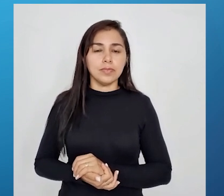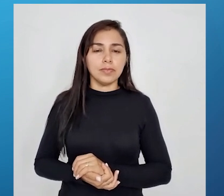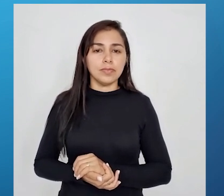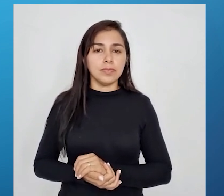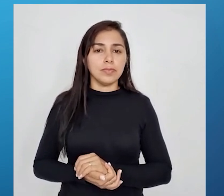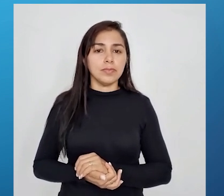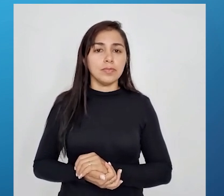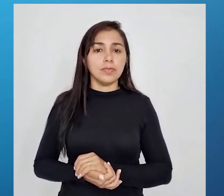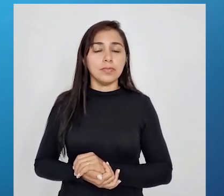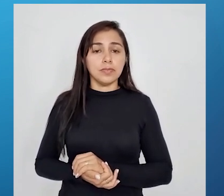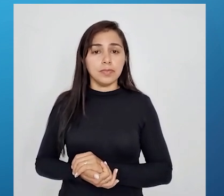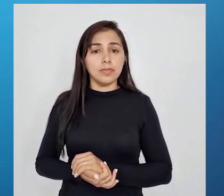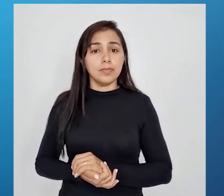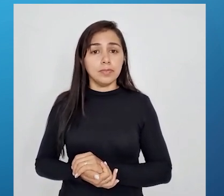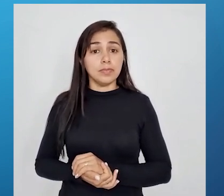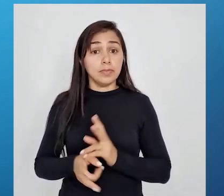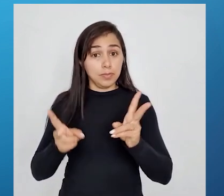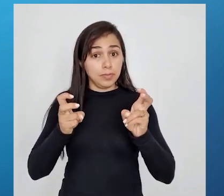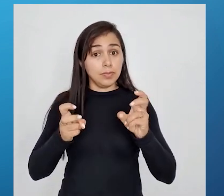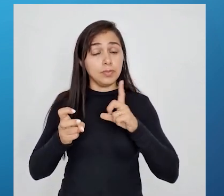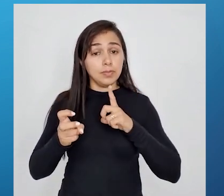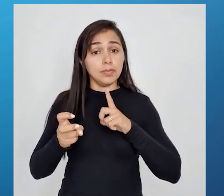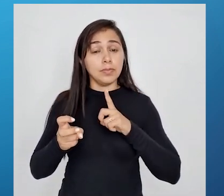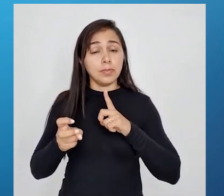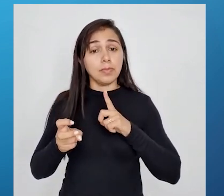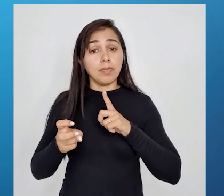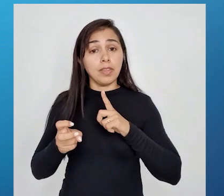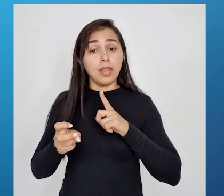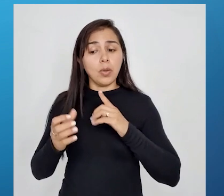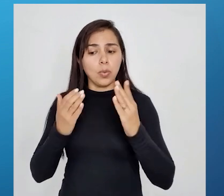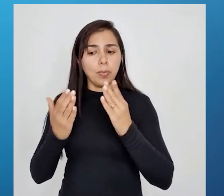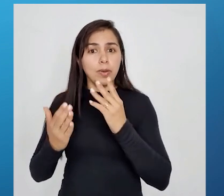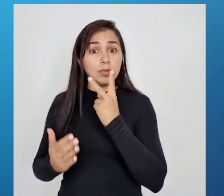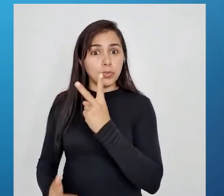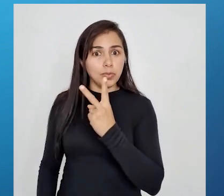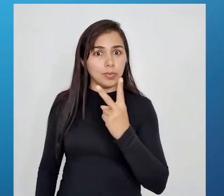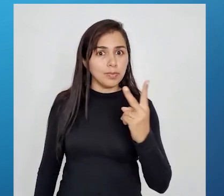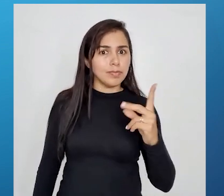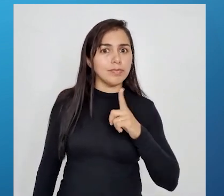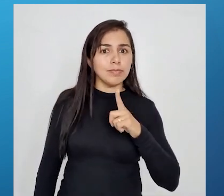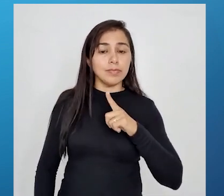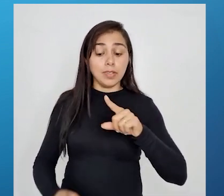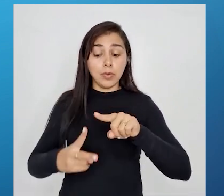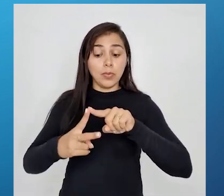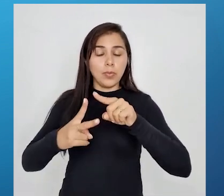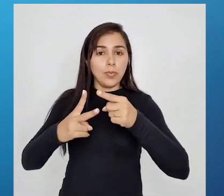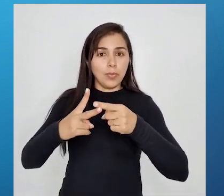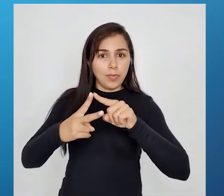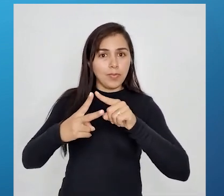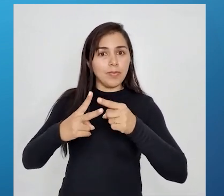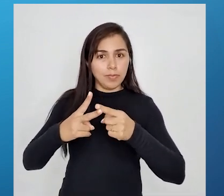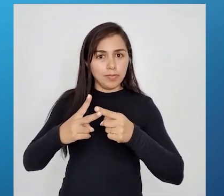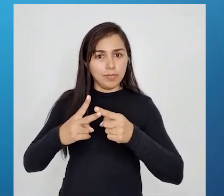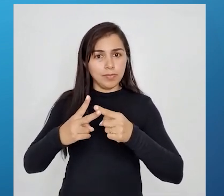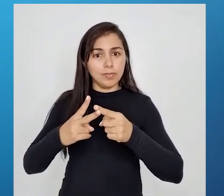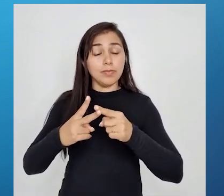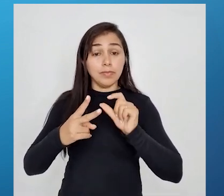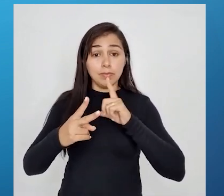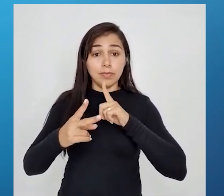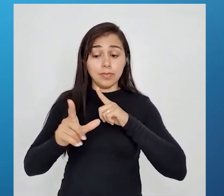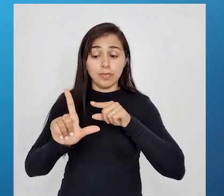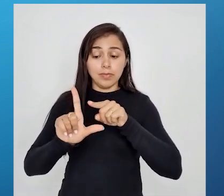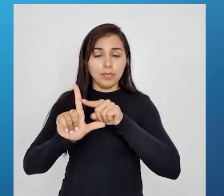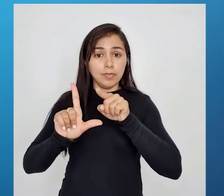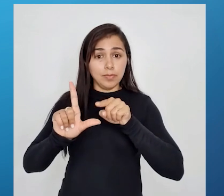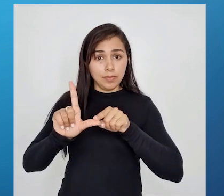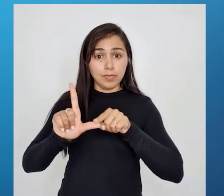Como 2 a 2, esses triângulos têm 2 ângulos com a mesma medida, que é o θ e o 90 graus, então todos os triângulos da